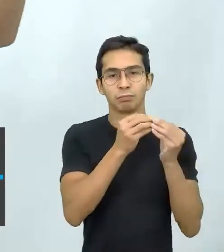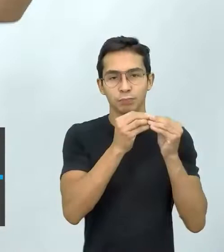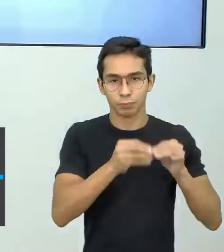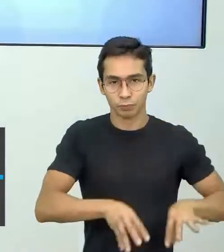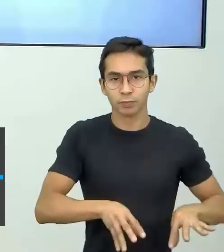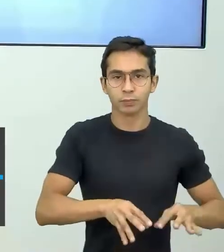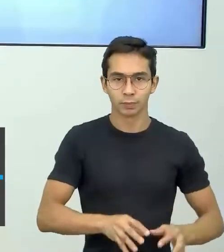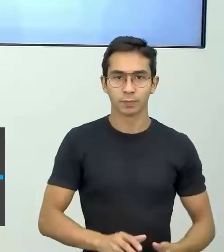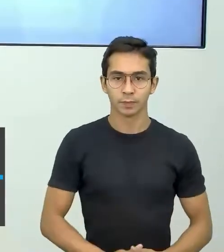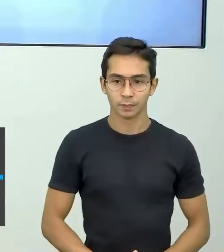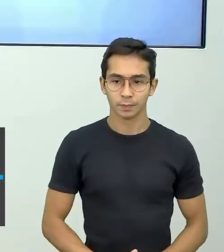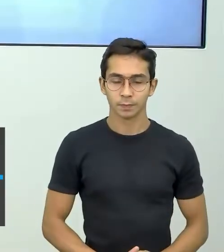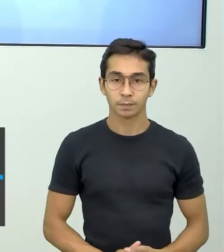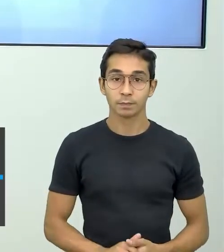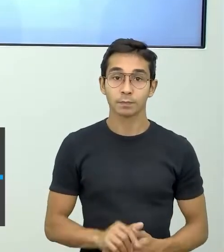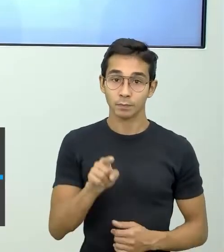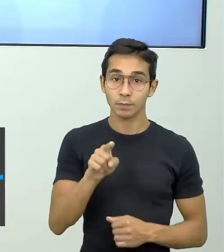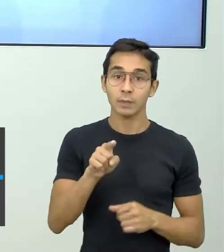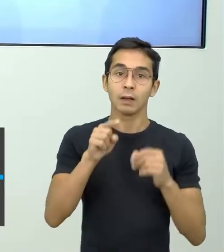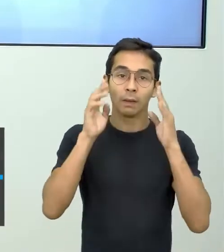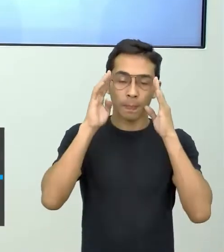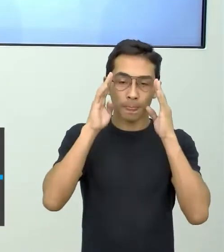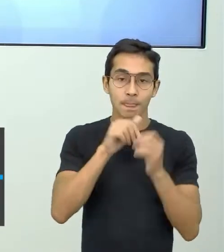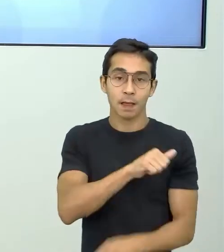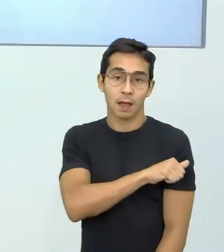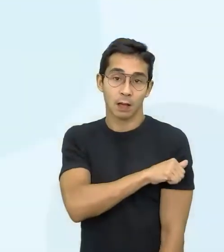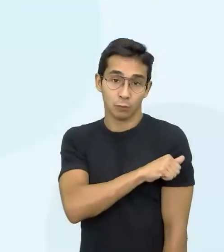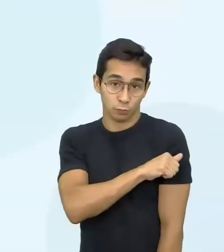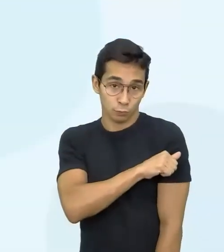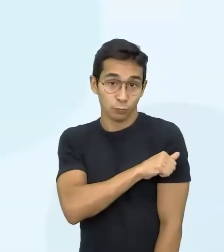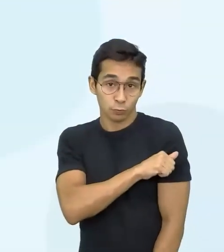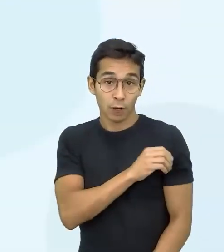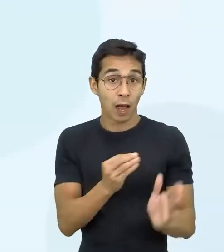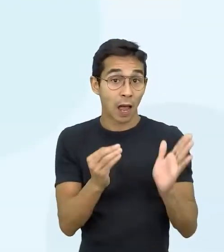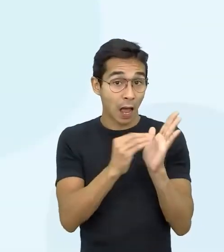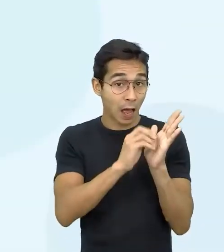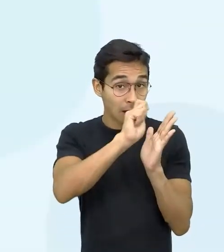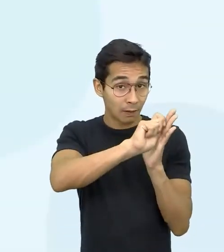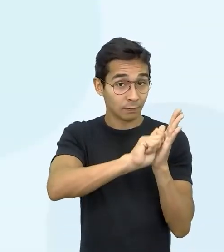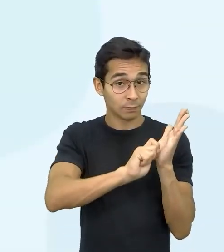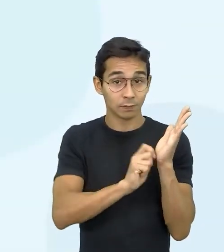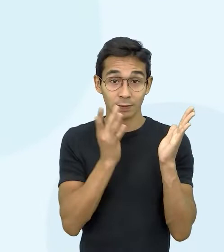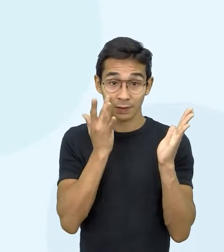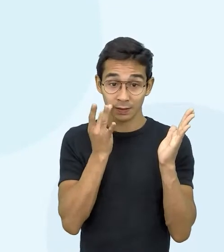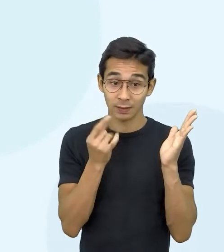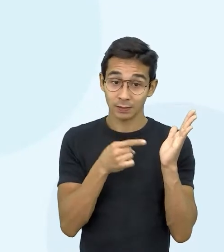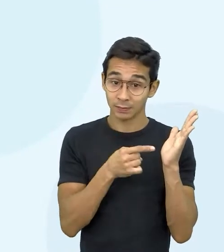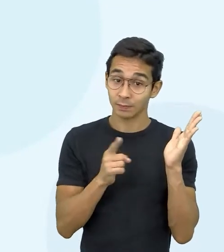Então, estudante que tem o seu diário de bordo, anote as suas observações aí, por favor.